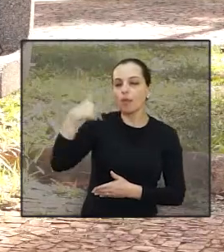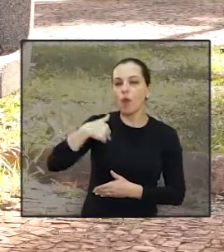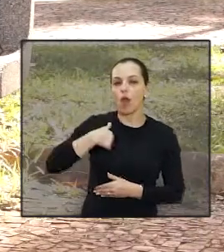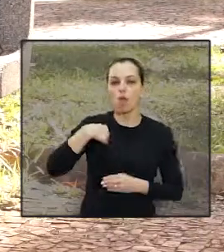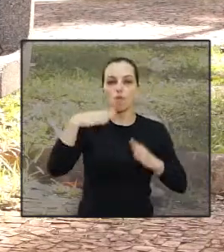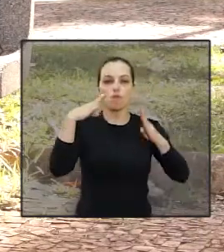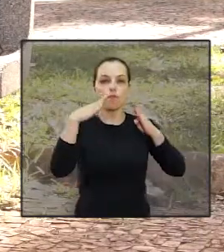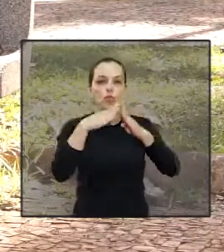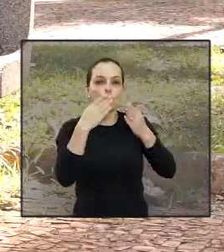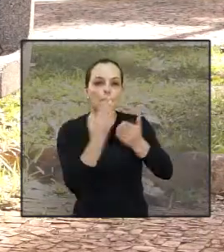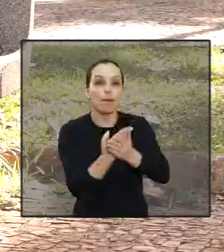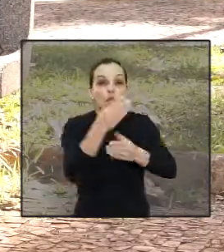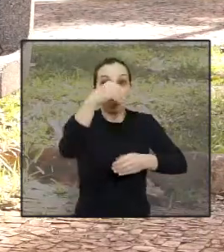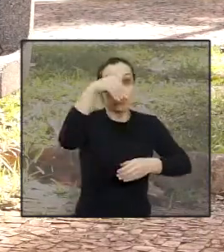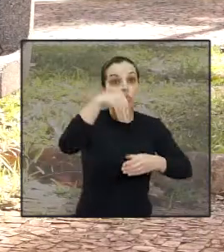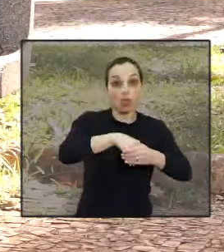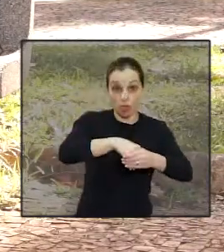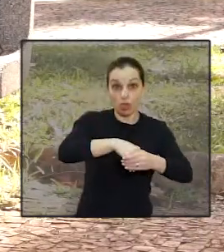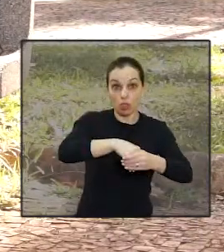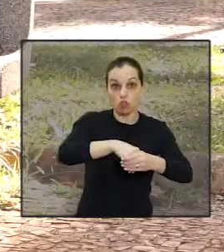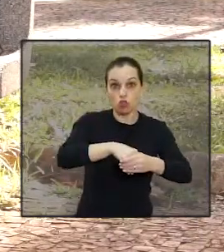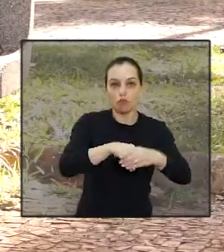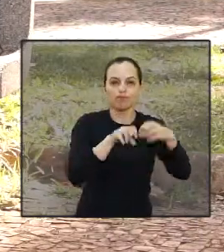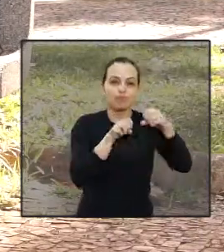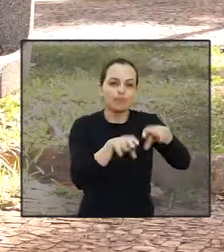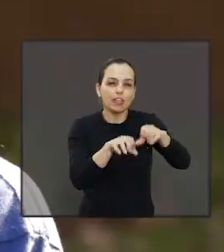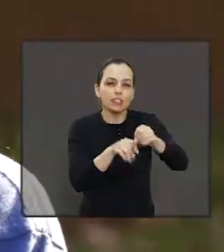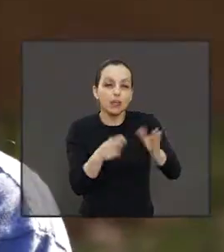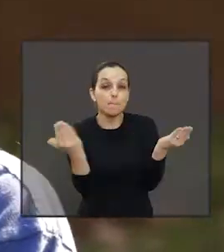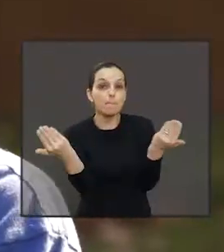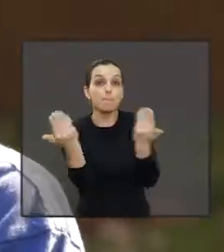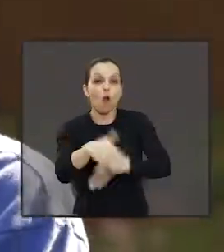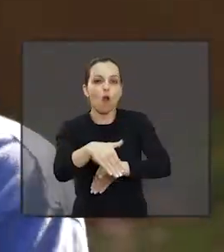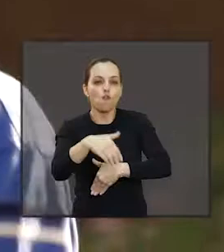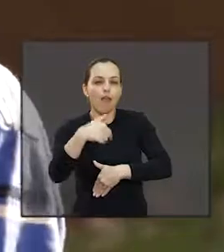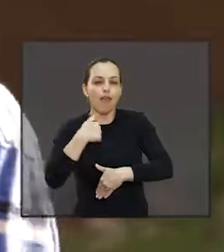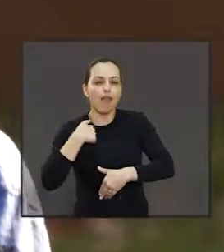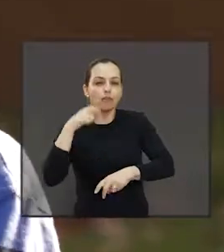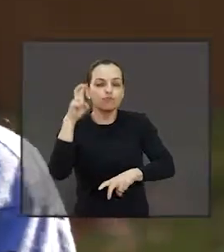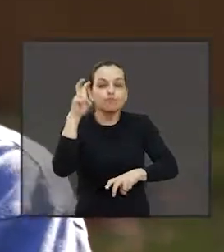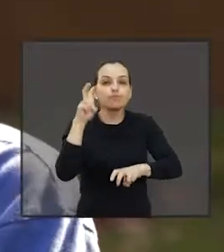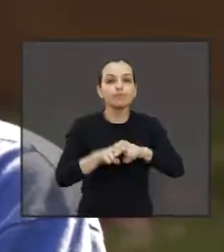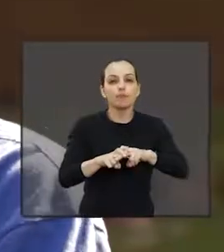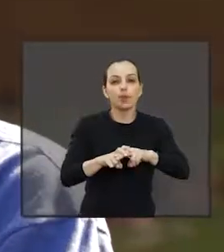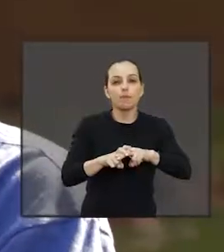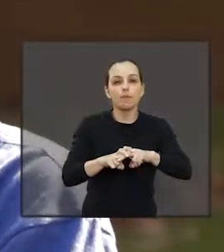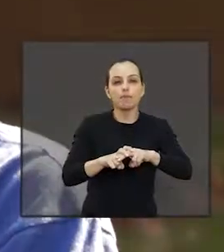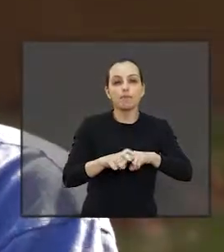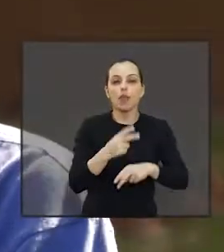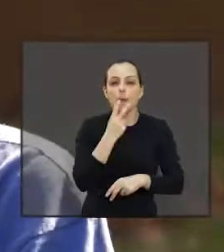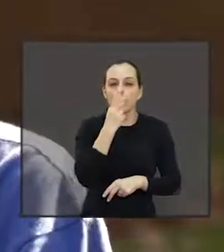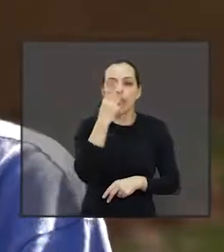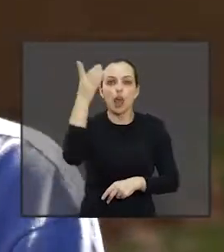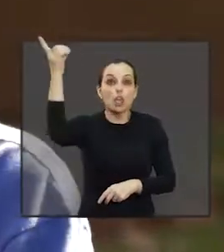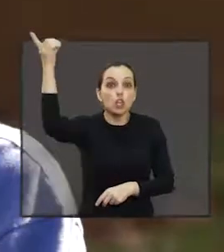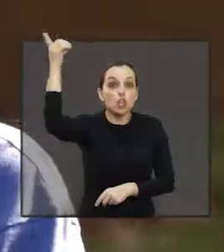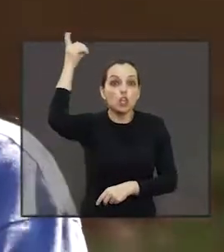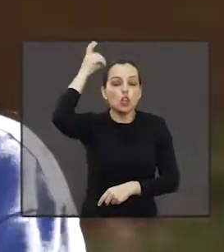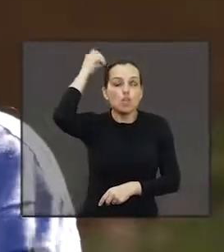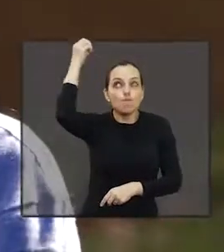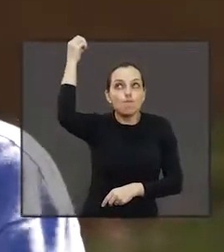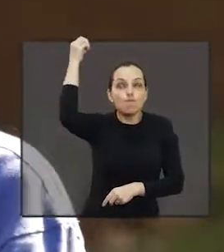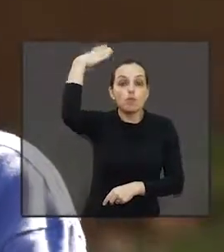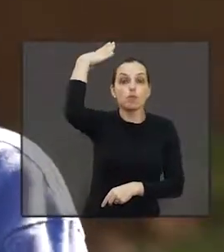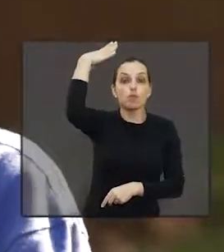estava dentro de uma sala de aula dando uma prova, eu lembro, eu estava sentado numa carteira e de repente começou a